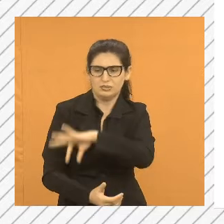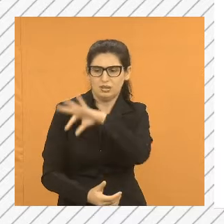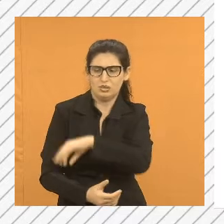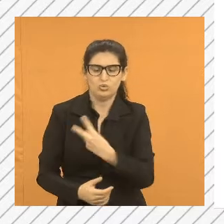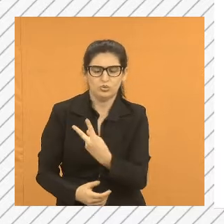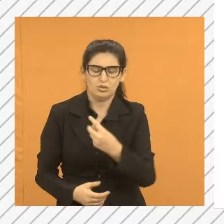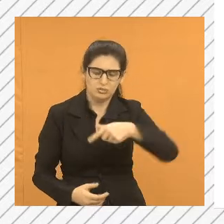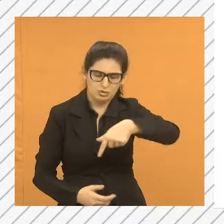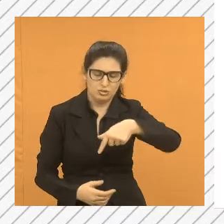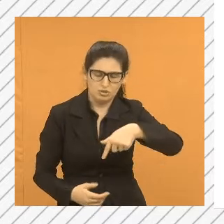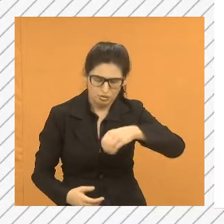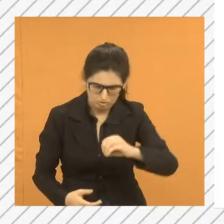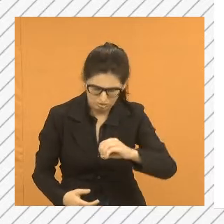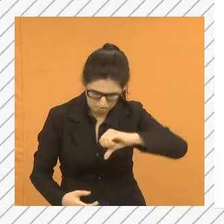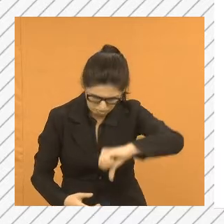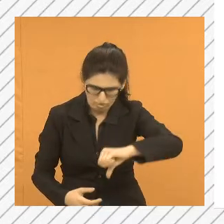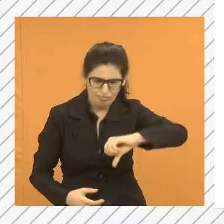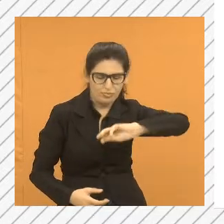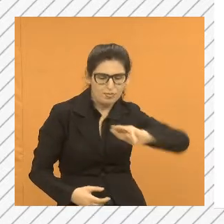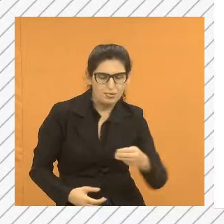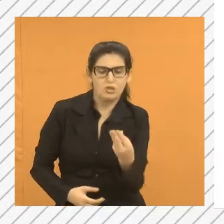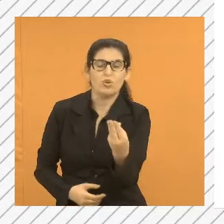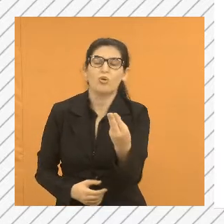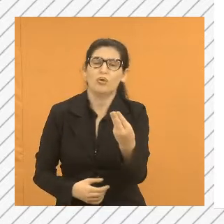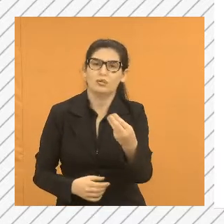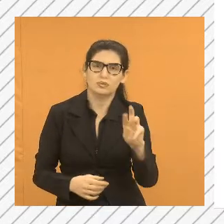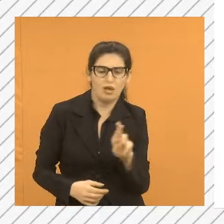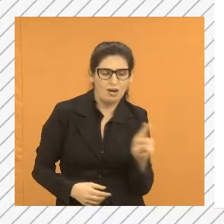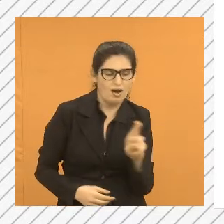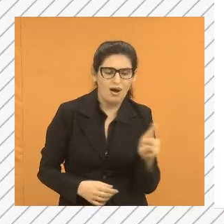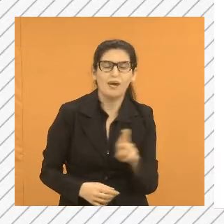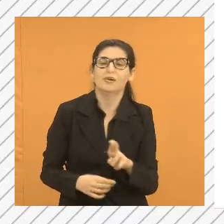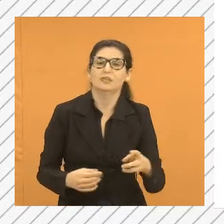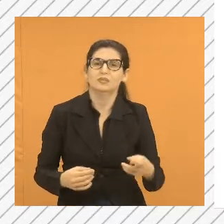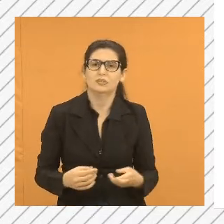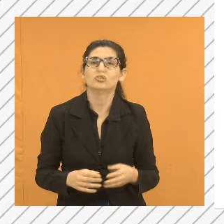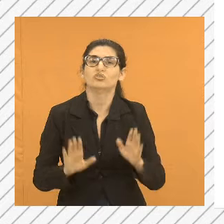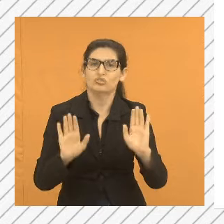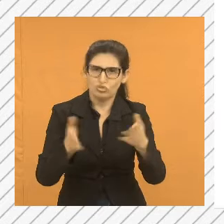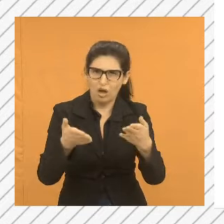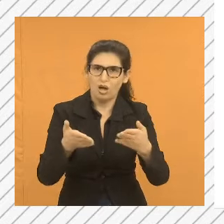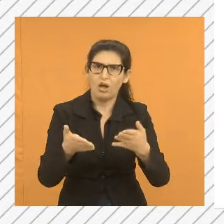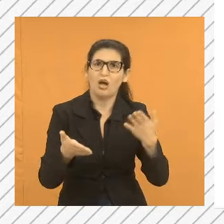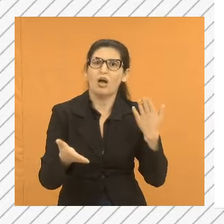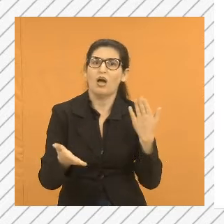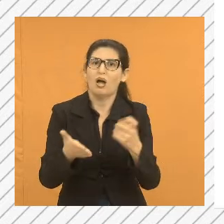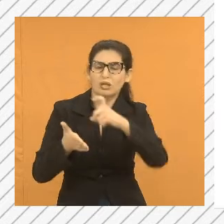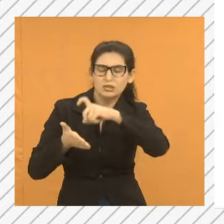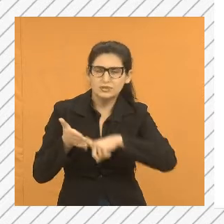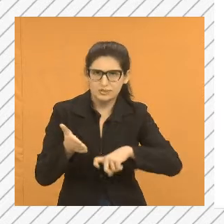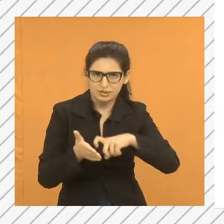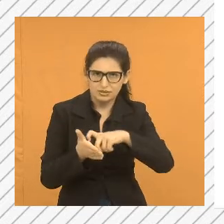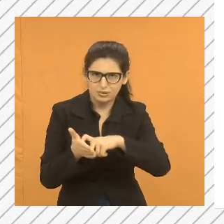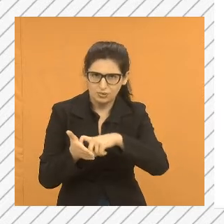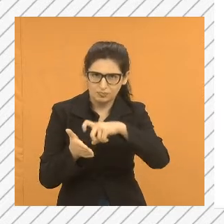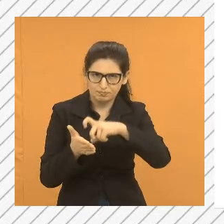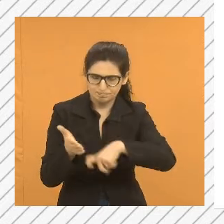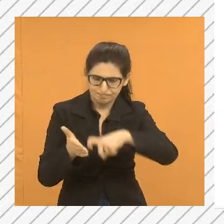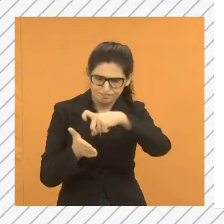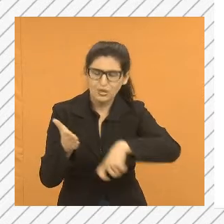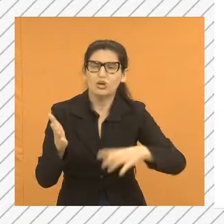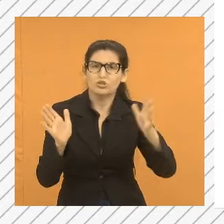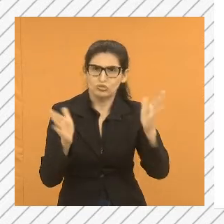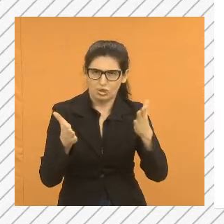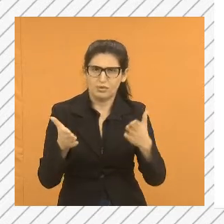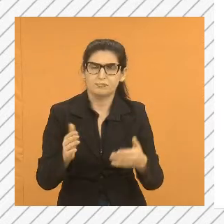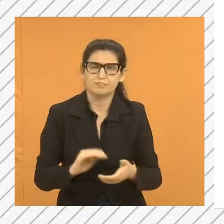279 mil reais por mês. Inclusive, a gente está fazendo licitação para ver se consegue reduzir um pouco. E